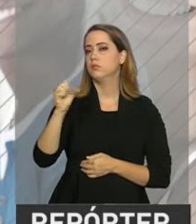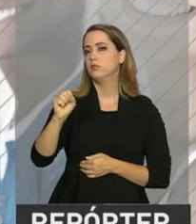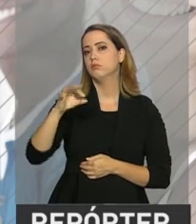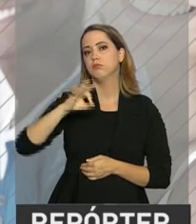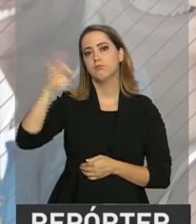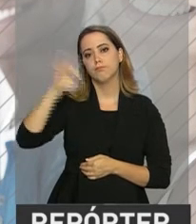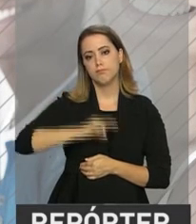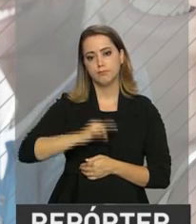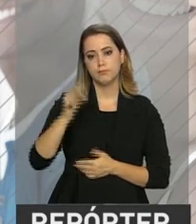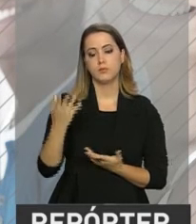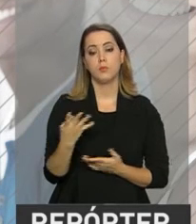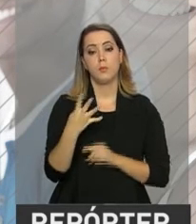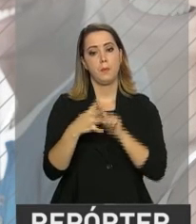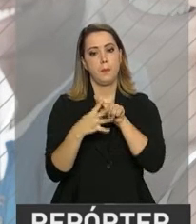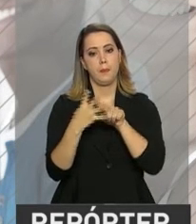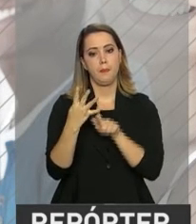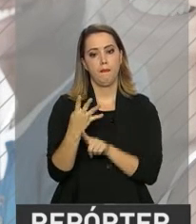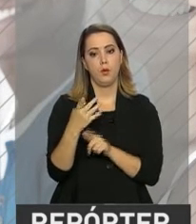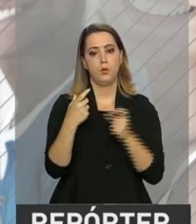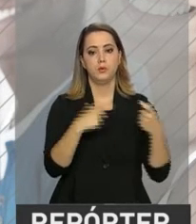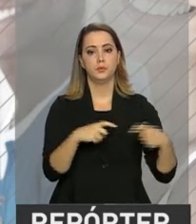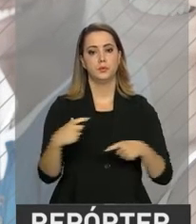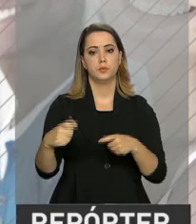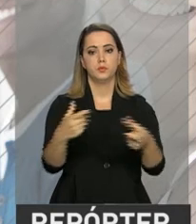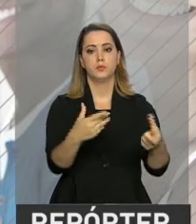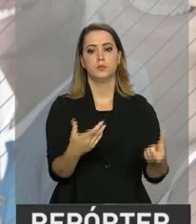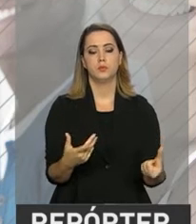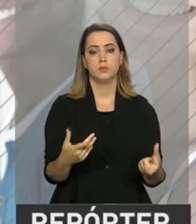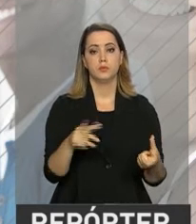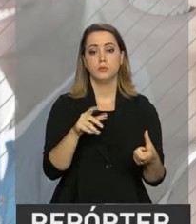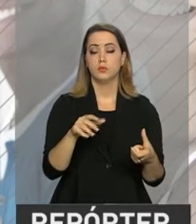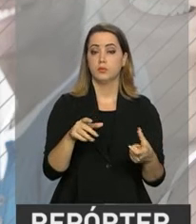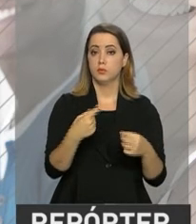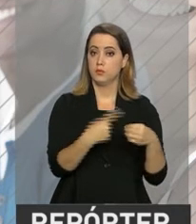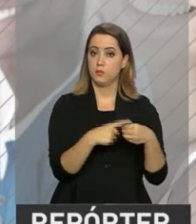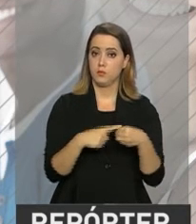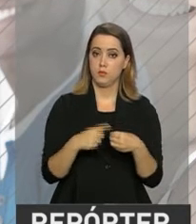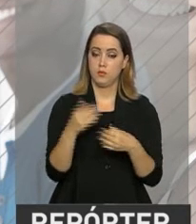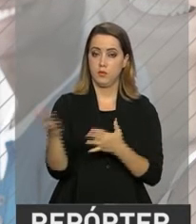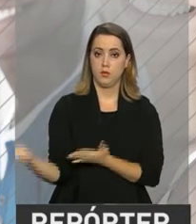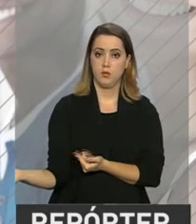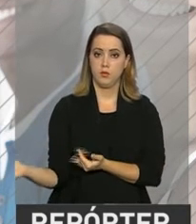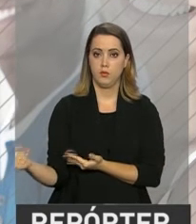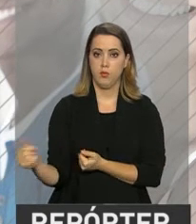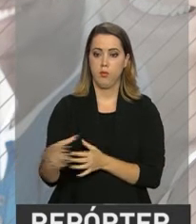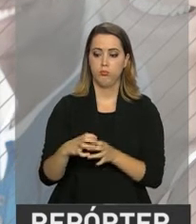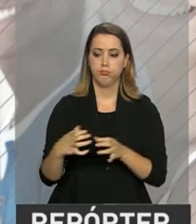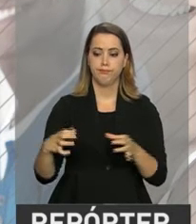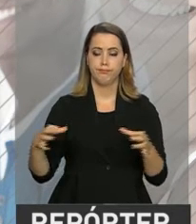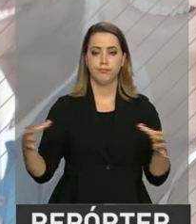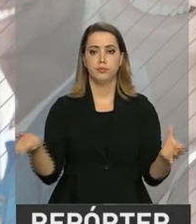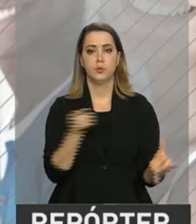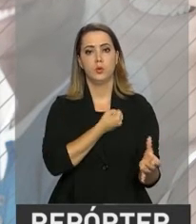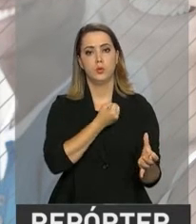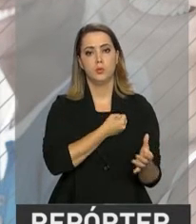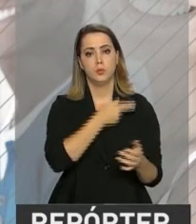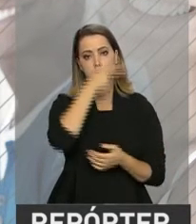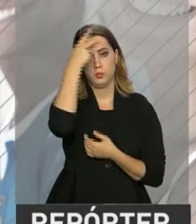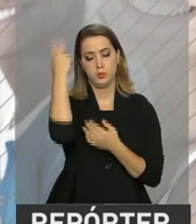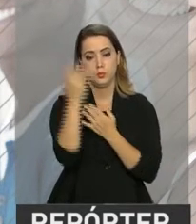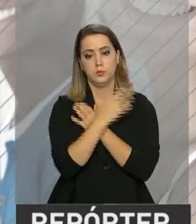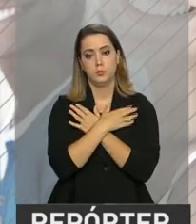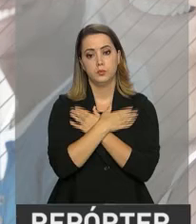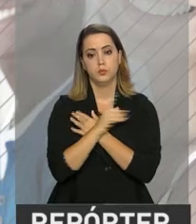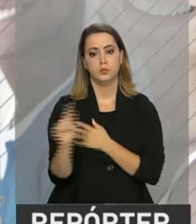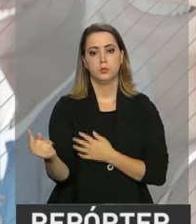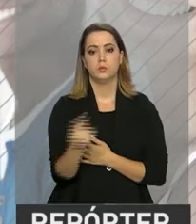em quatro das cinco regiões metropolitanas pesquisadas os jovens são maioria entre os desempregados a